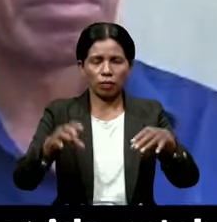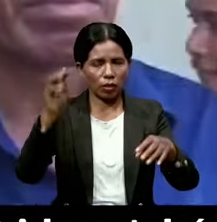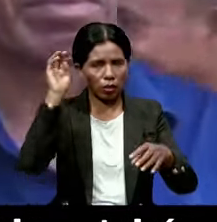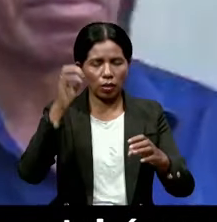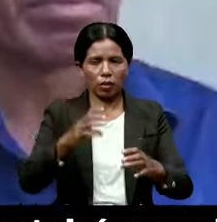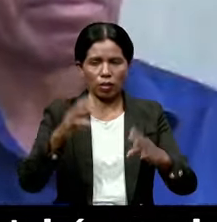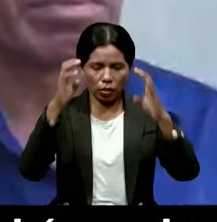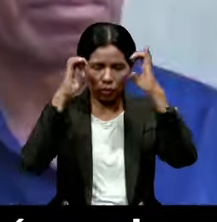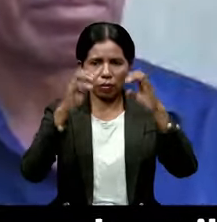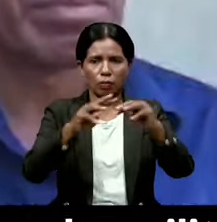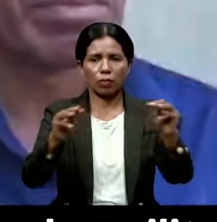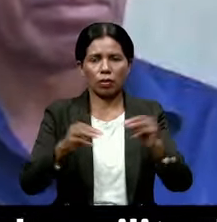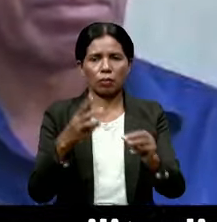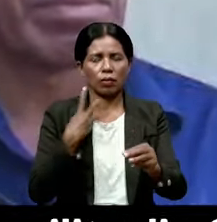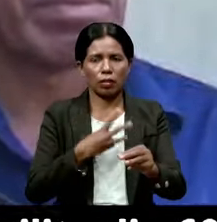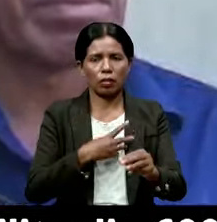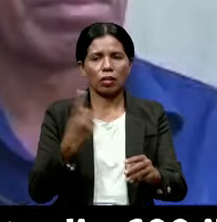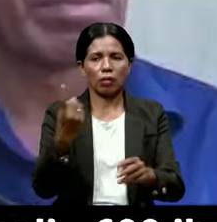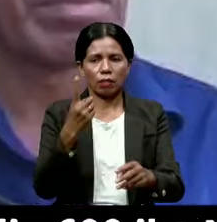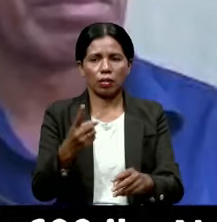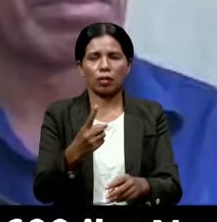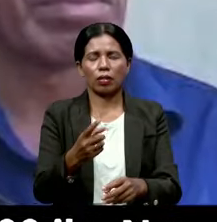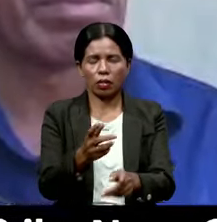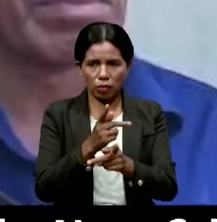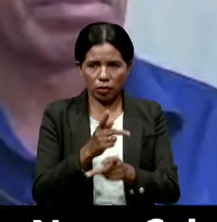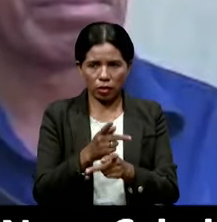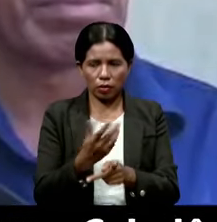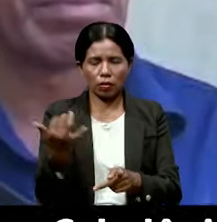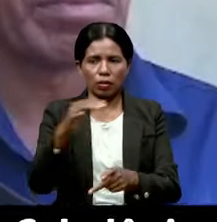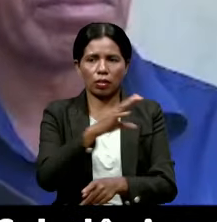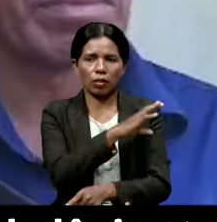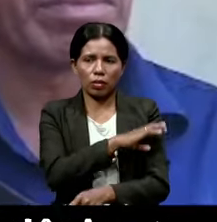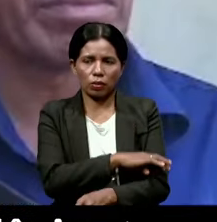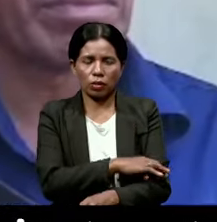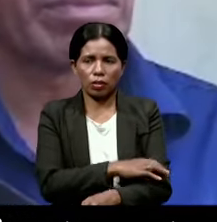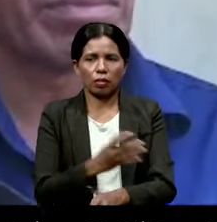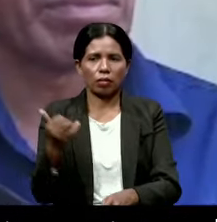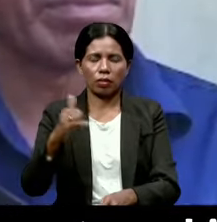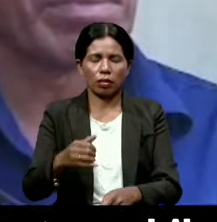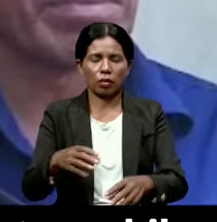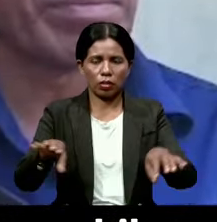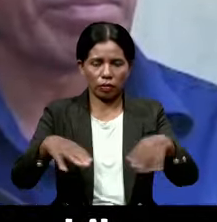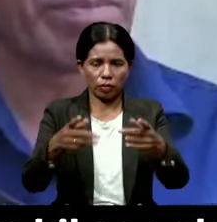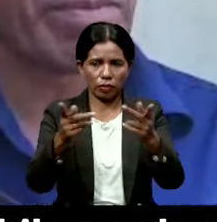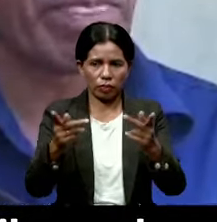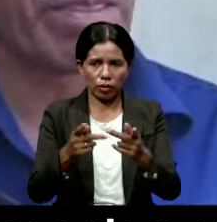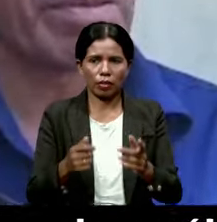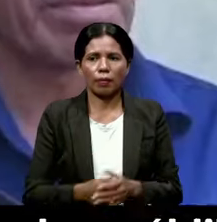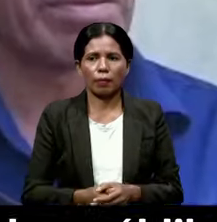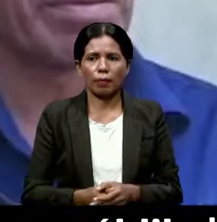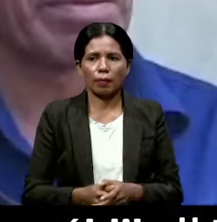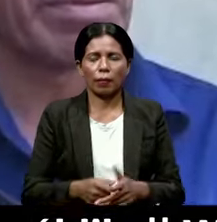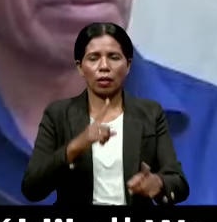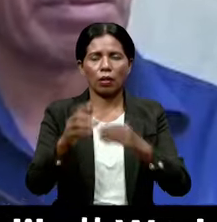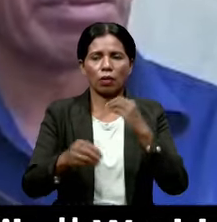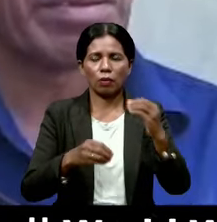ita lafati asigura pa sirnia segurança vai ir a sirenia vai serviço fatinga mas você da qual é quando vai